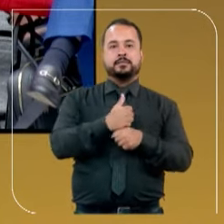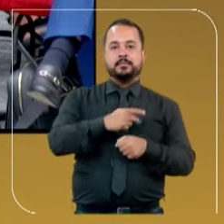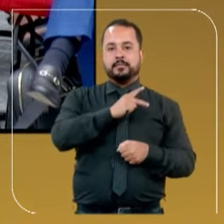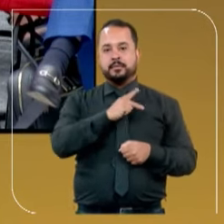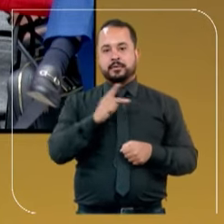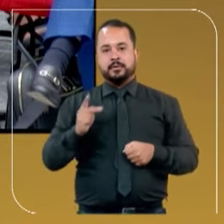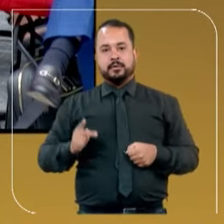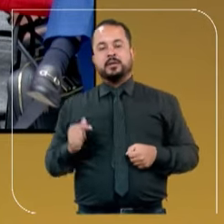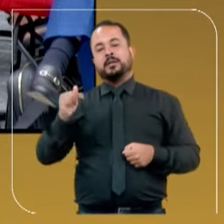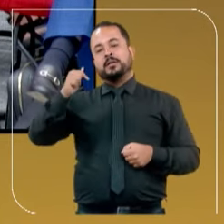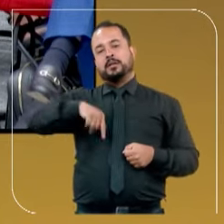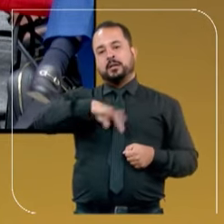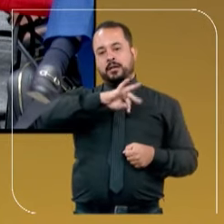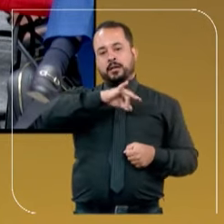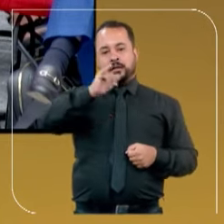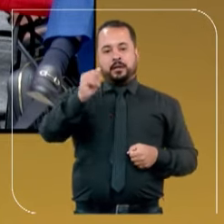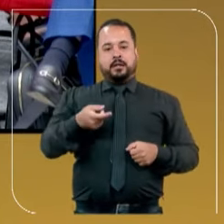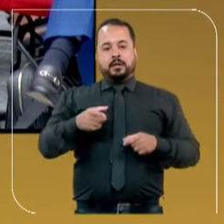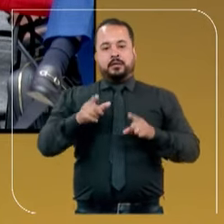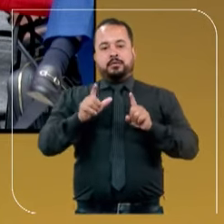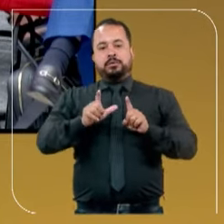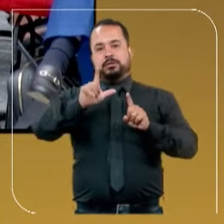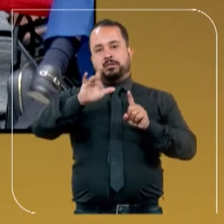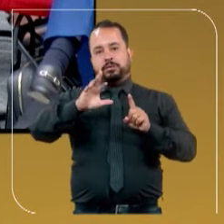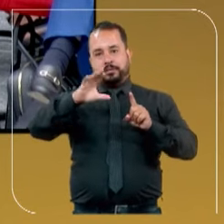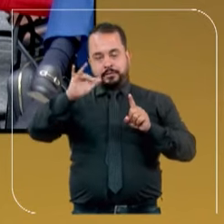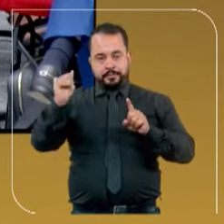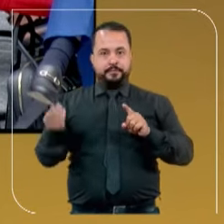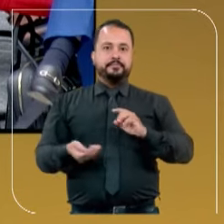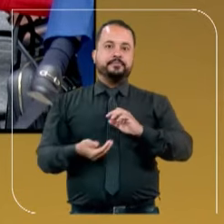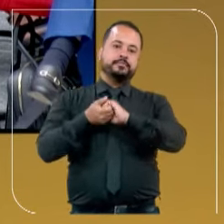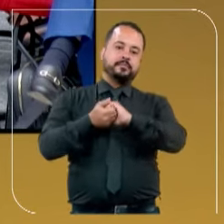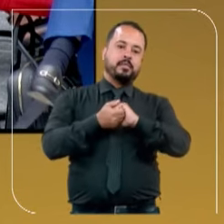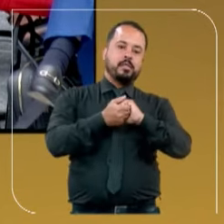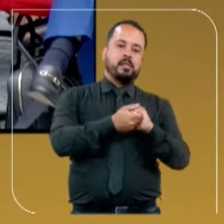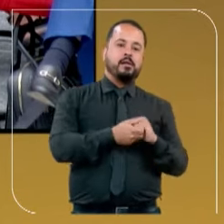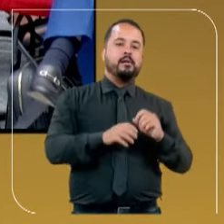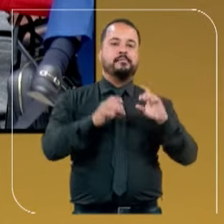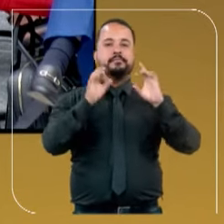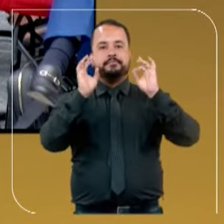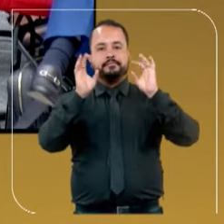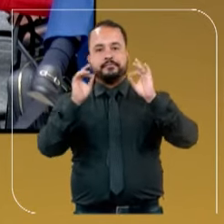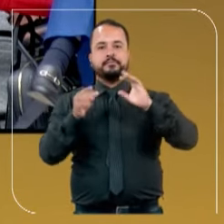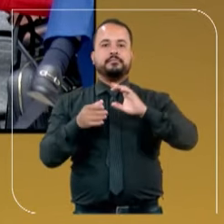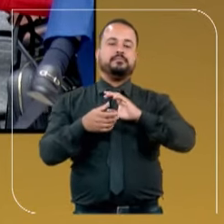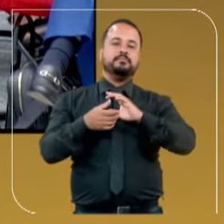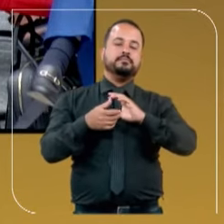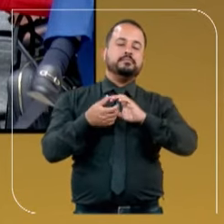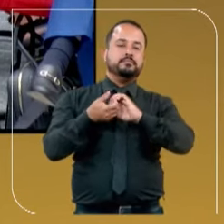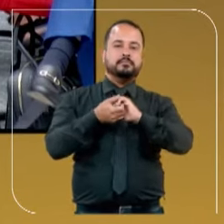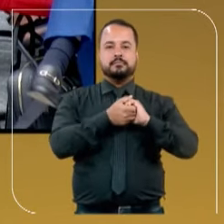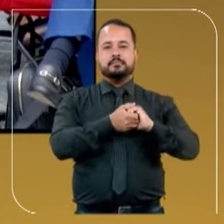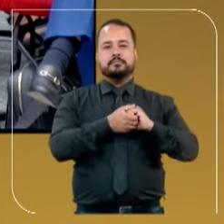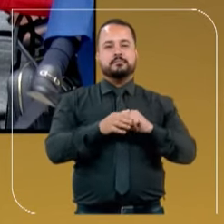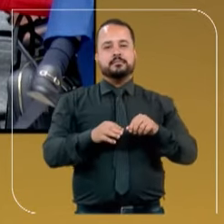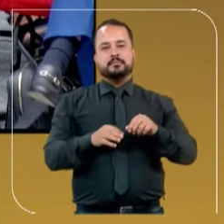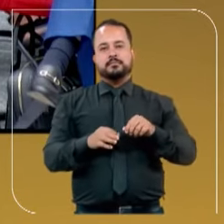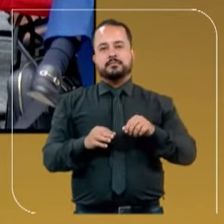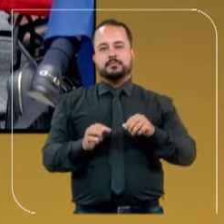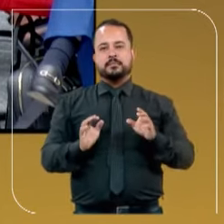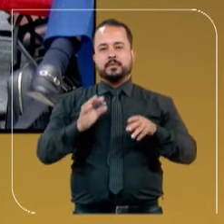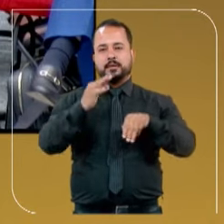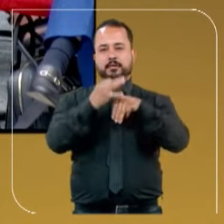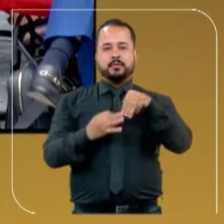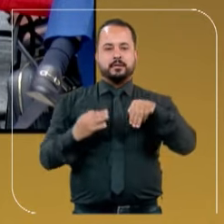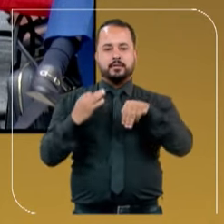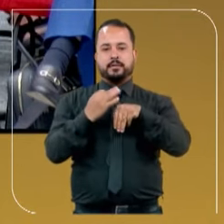nosso tribunal, ministro Luiz Salomão. E uma saudação também especial aos ministros do Supremo Tribunal aqui presente,